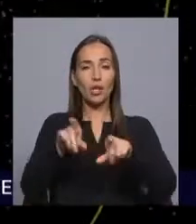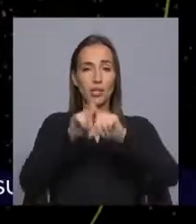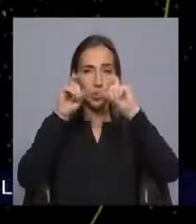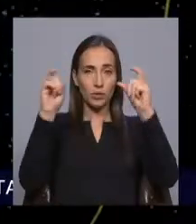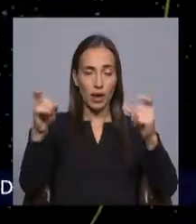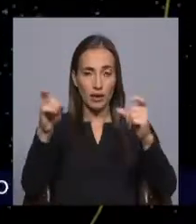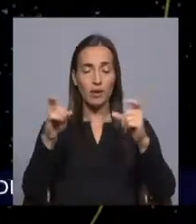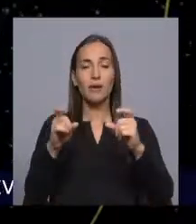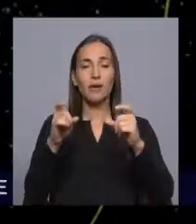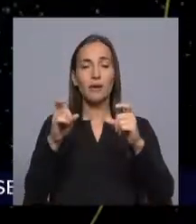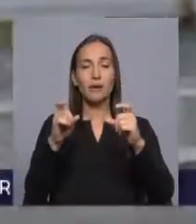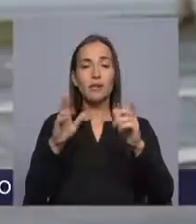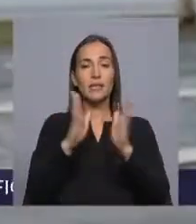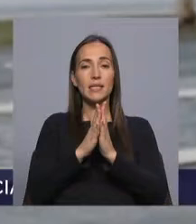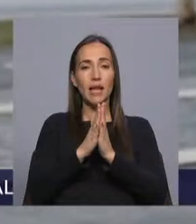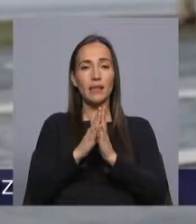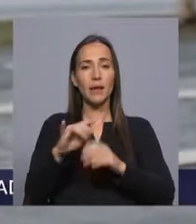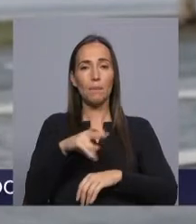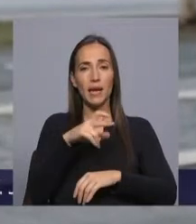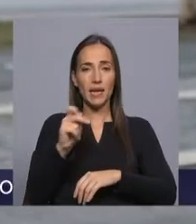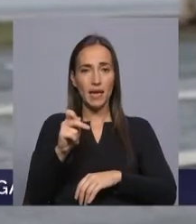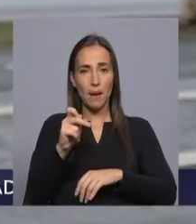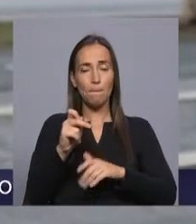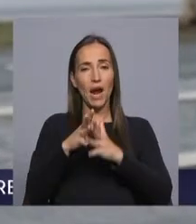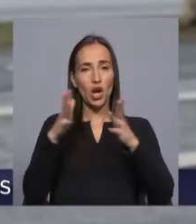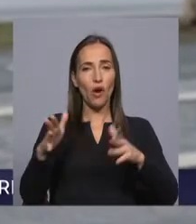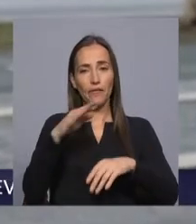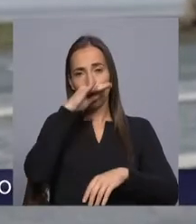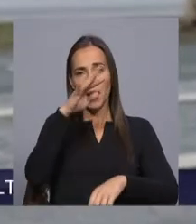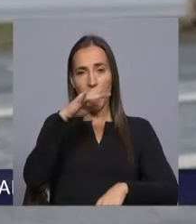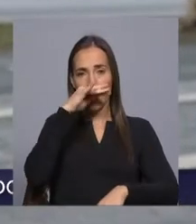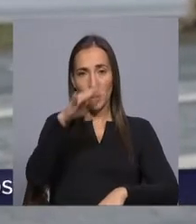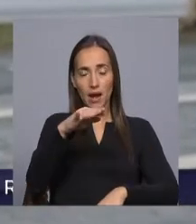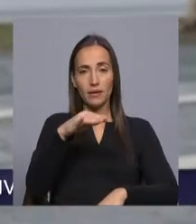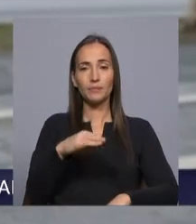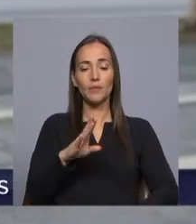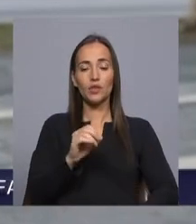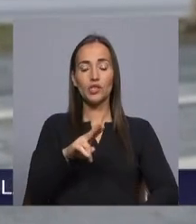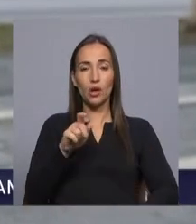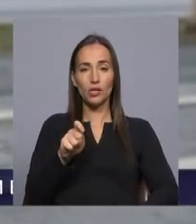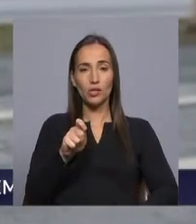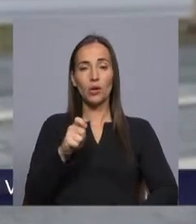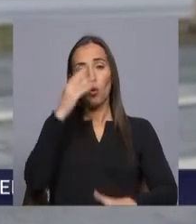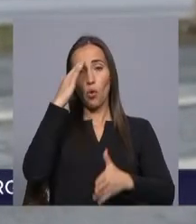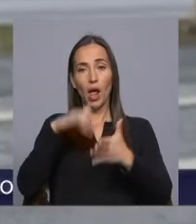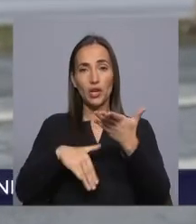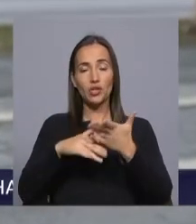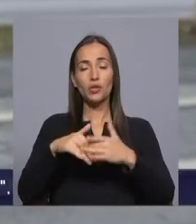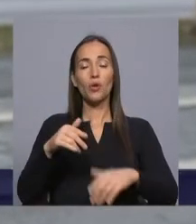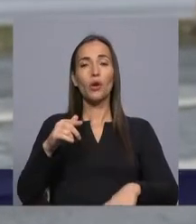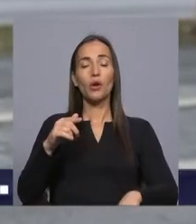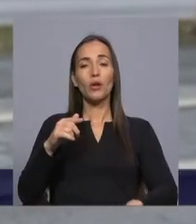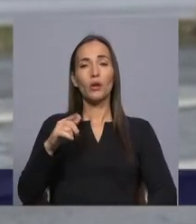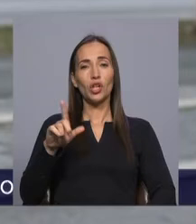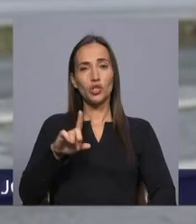Santa Maria Maior de Viana do Castelo, e ao Jorge Costa, do Colégio de Santa Doroteia, em Lisboa. São estes